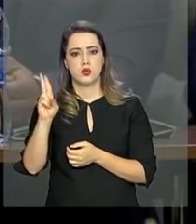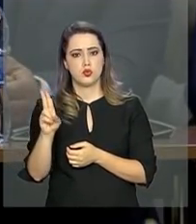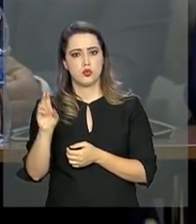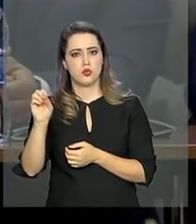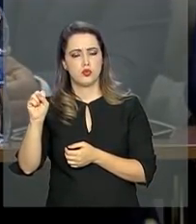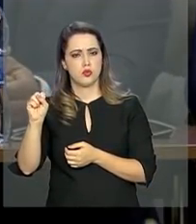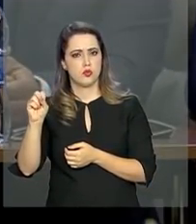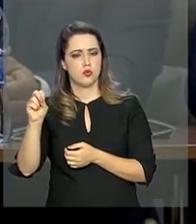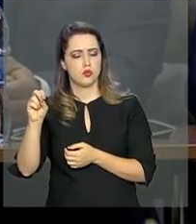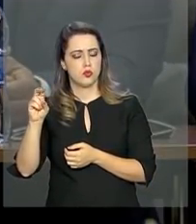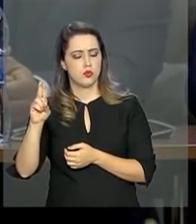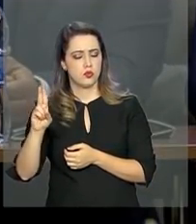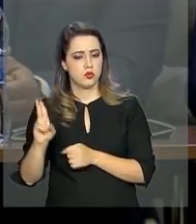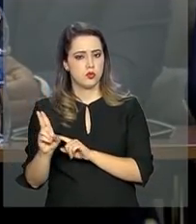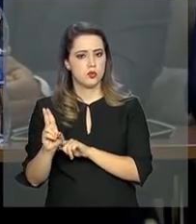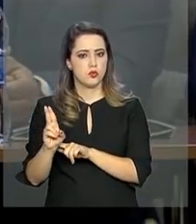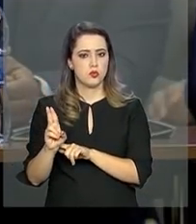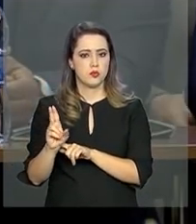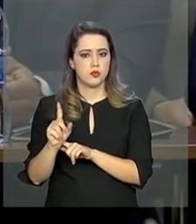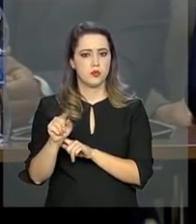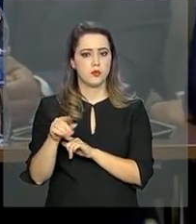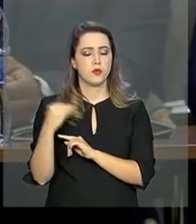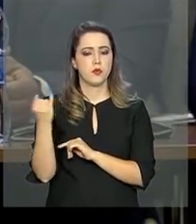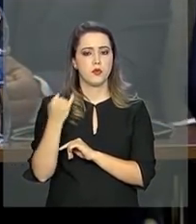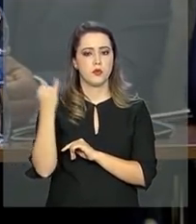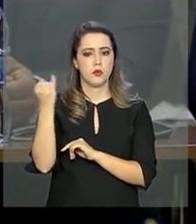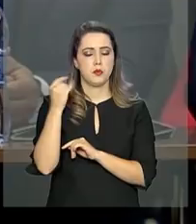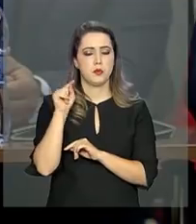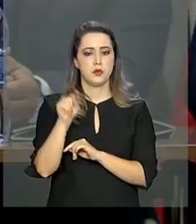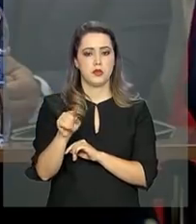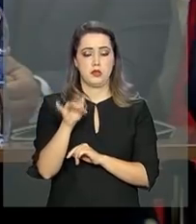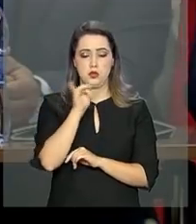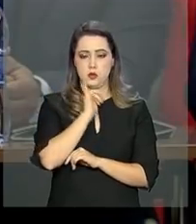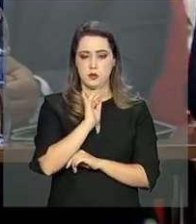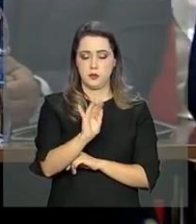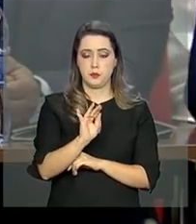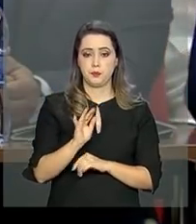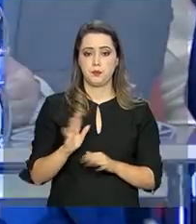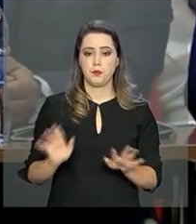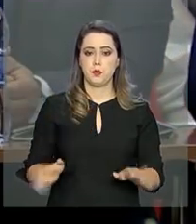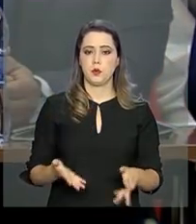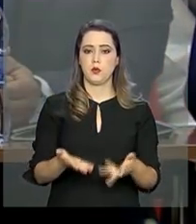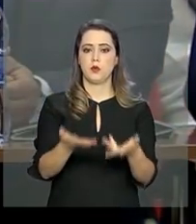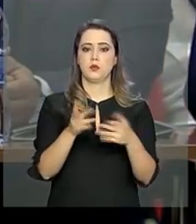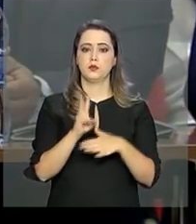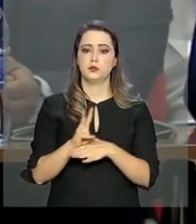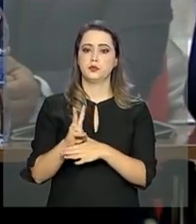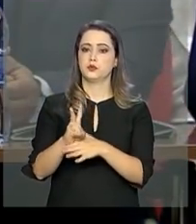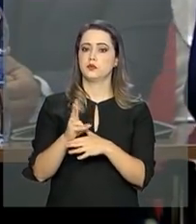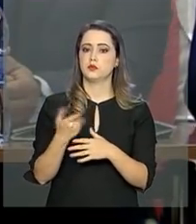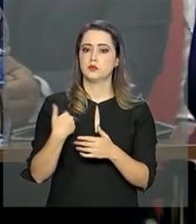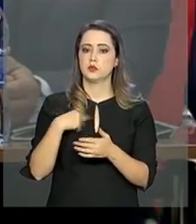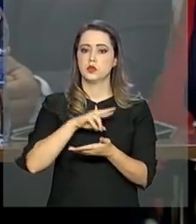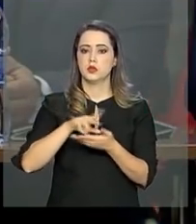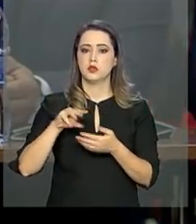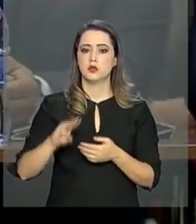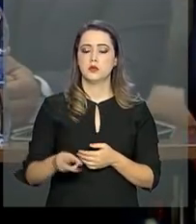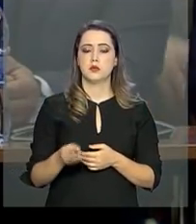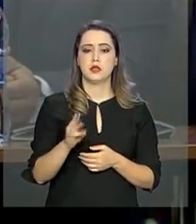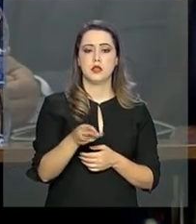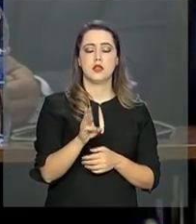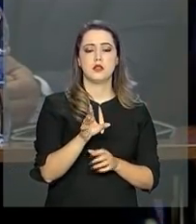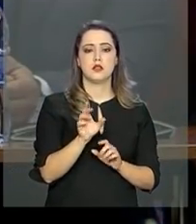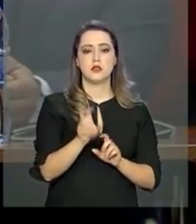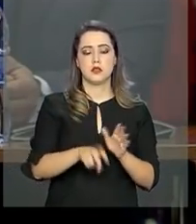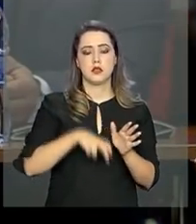os recursos empregados pela falta ensino importante por exemplo para levar crédito e outros recursos milhares de agricultores familiares